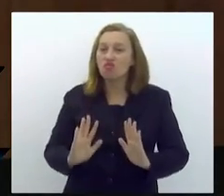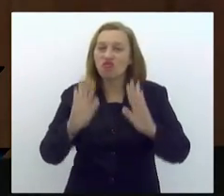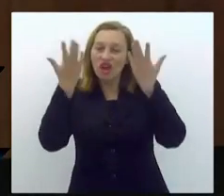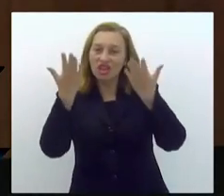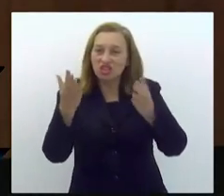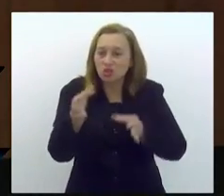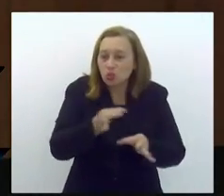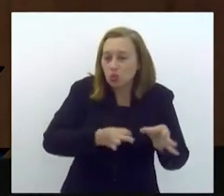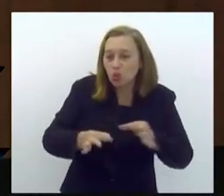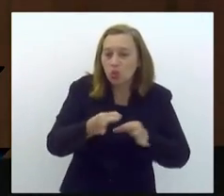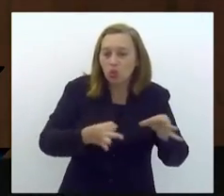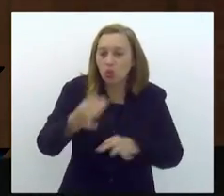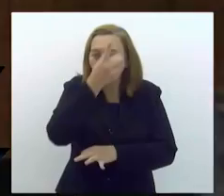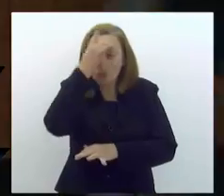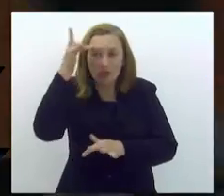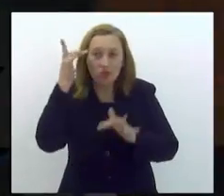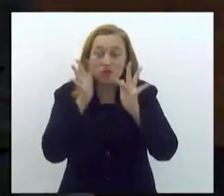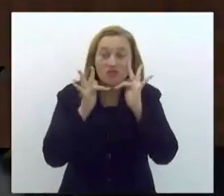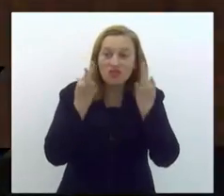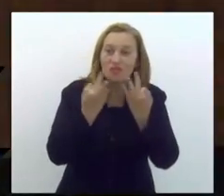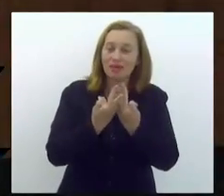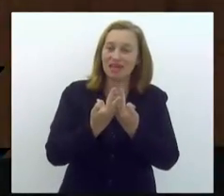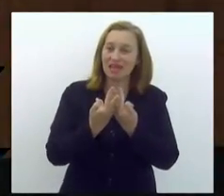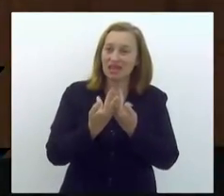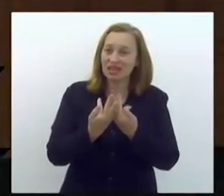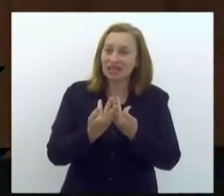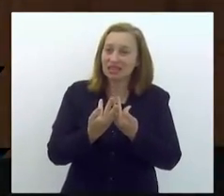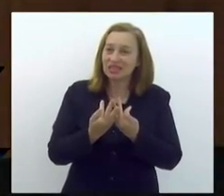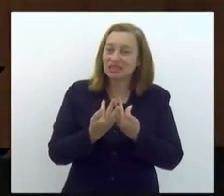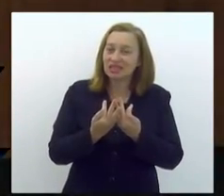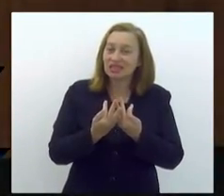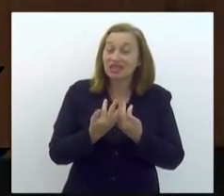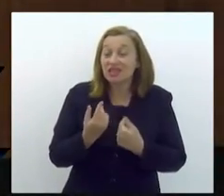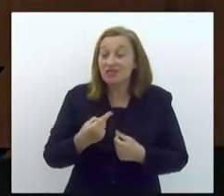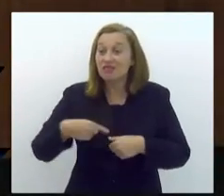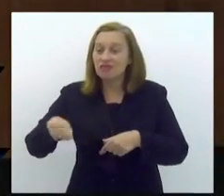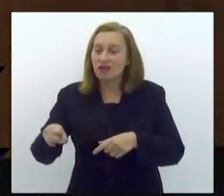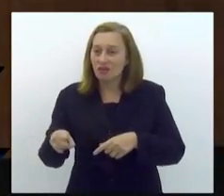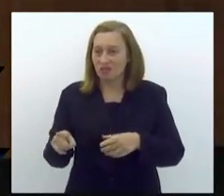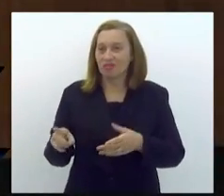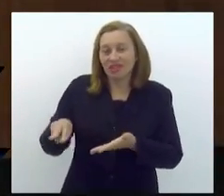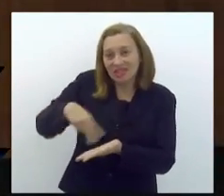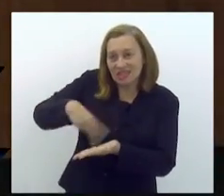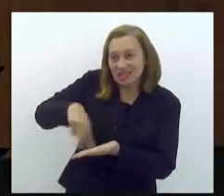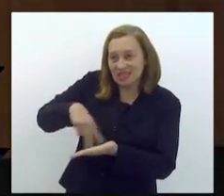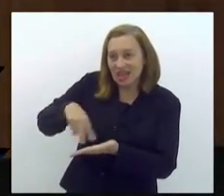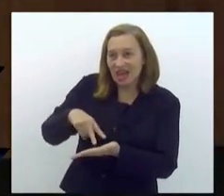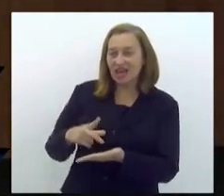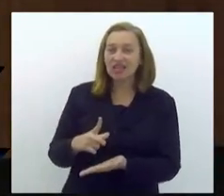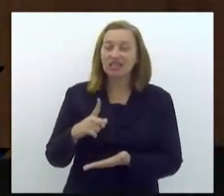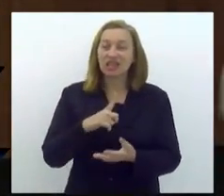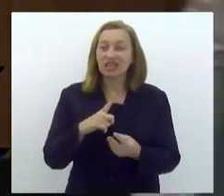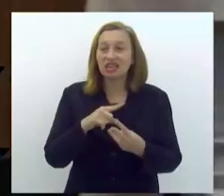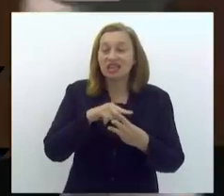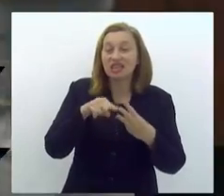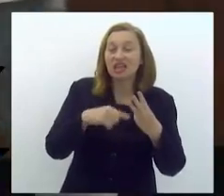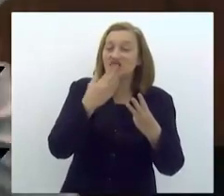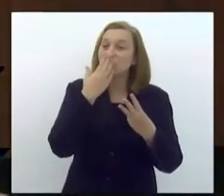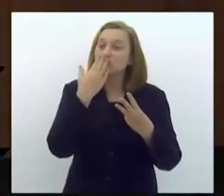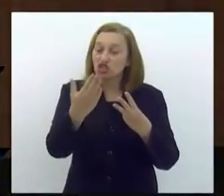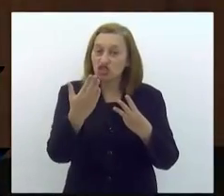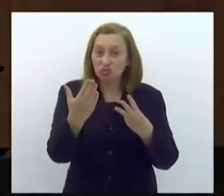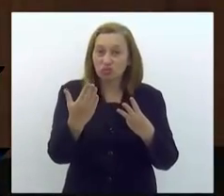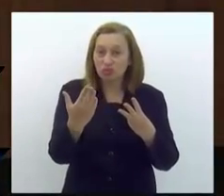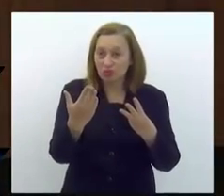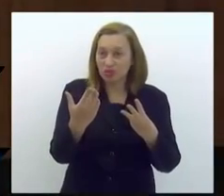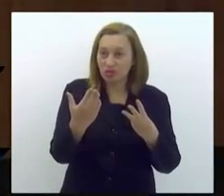com pessoas com famílias que vão a esses bares participar porque envolve duas Três Gerações os